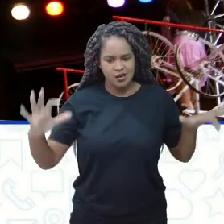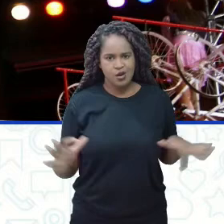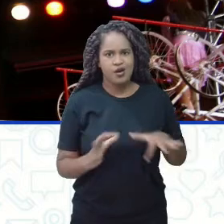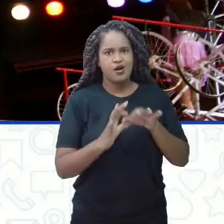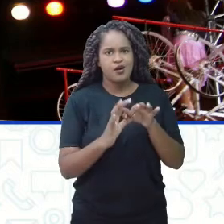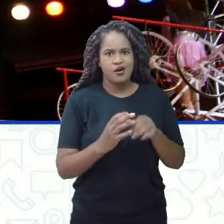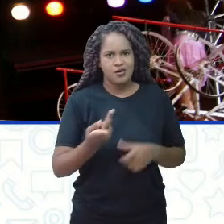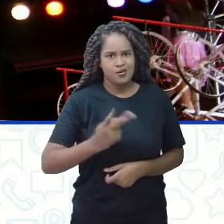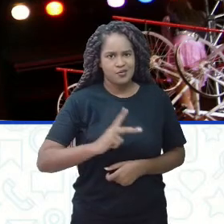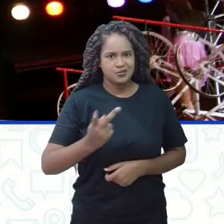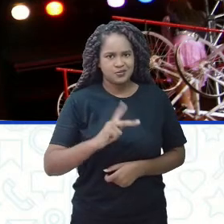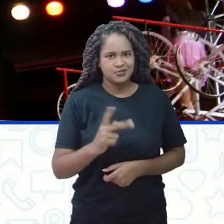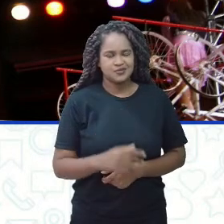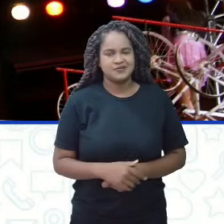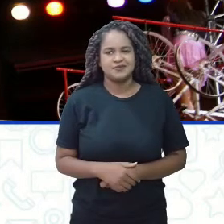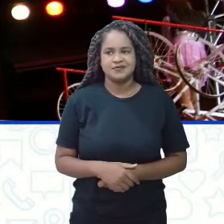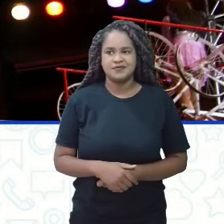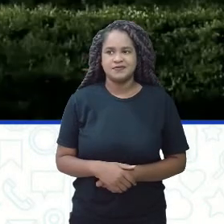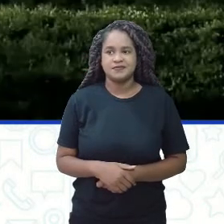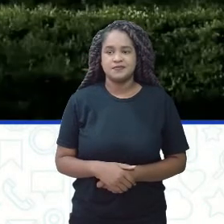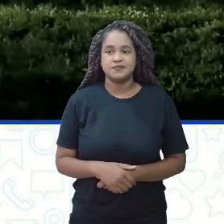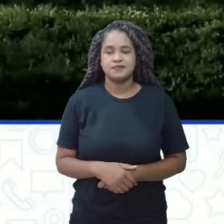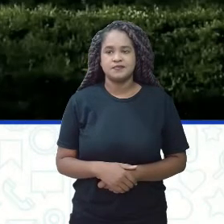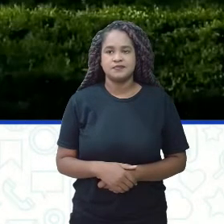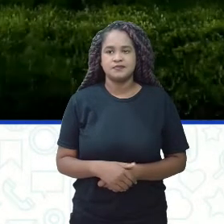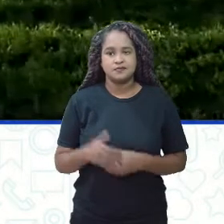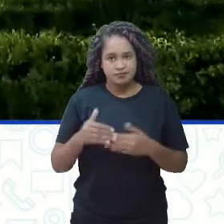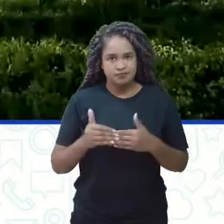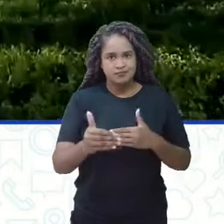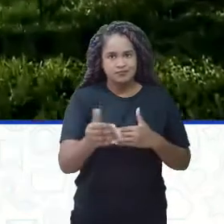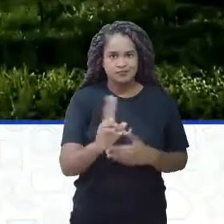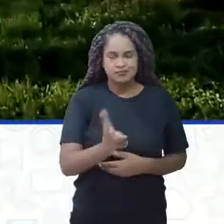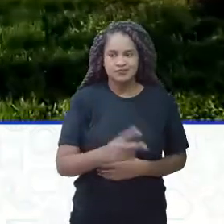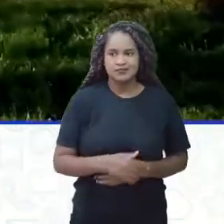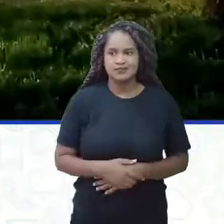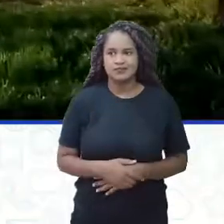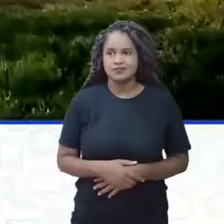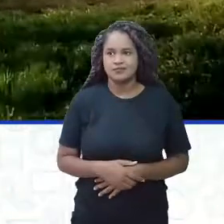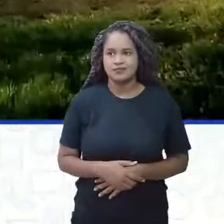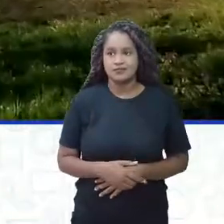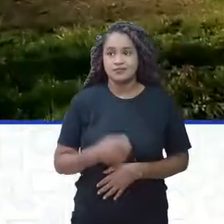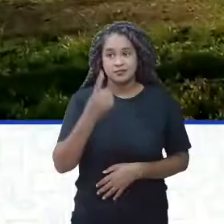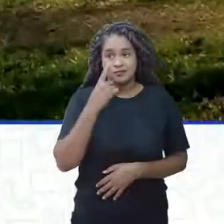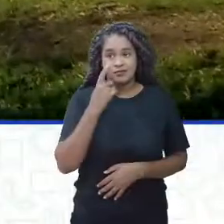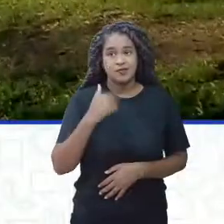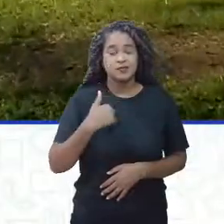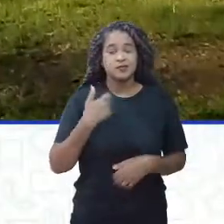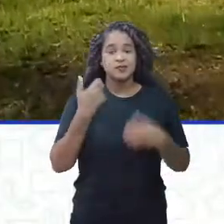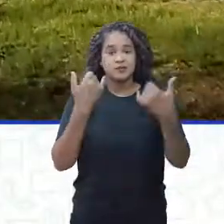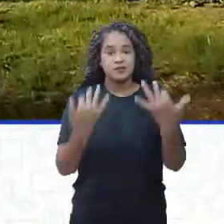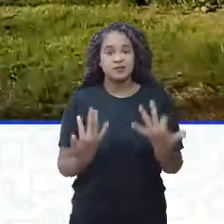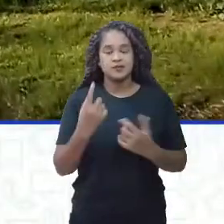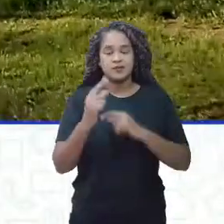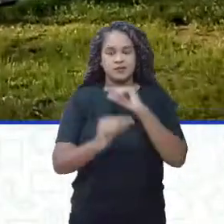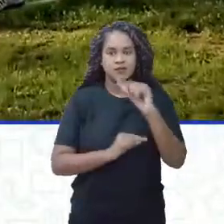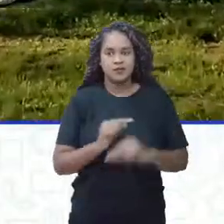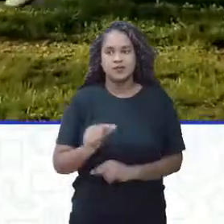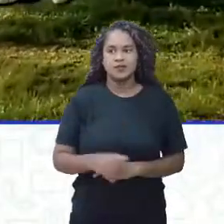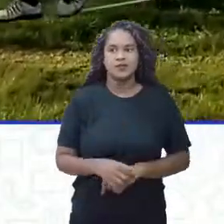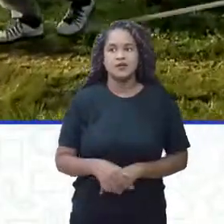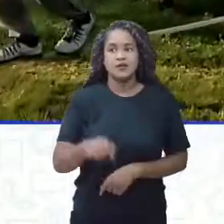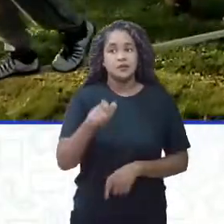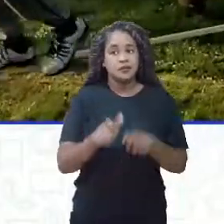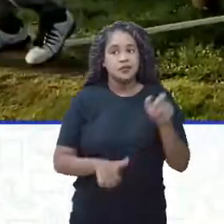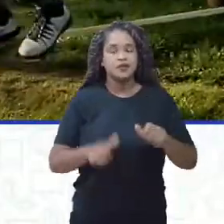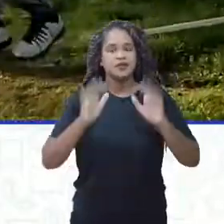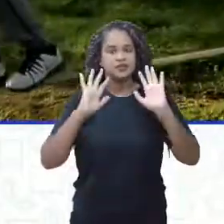entre um e outro. E aí, seguindo, vamos embora. Como eu disse lá no começo da aula, para quem já estava ligado